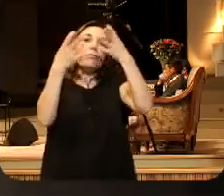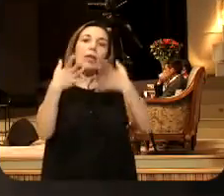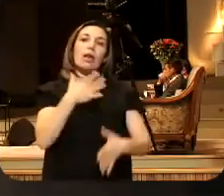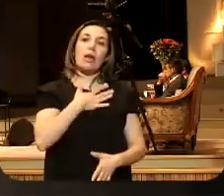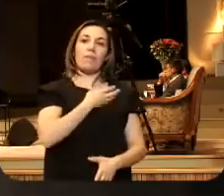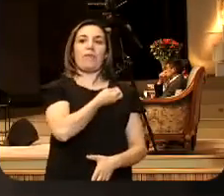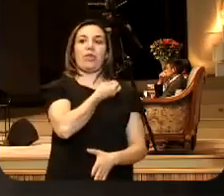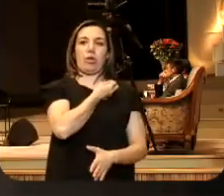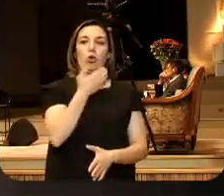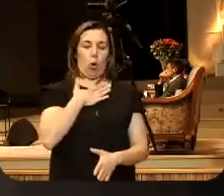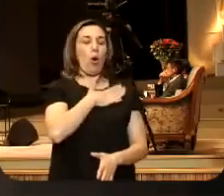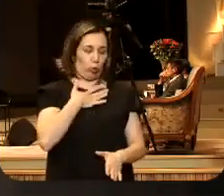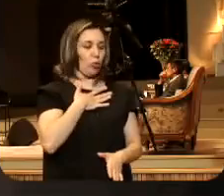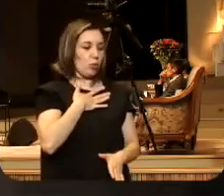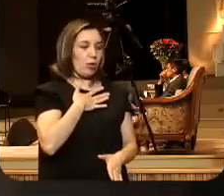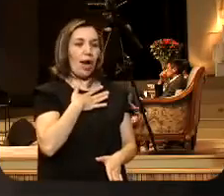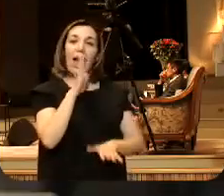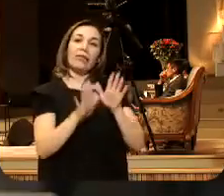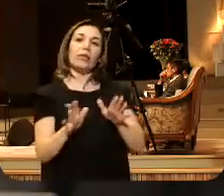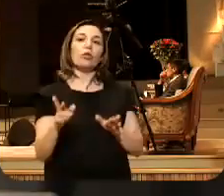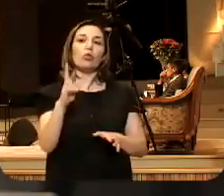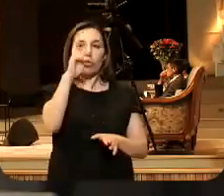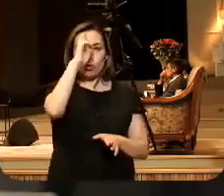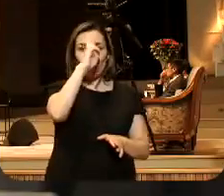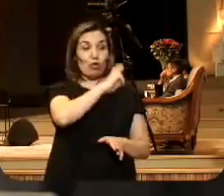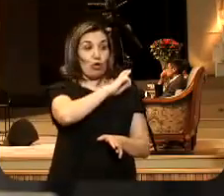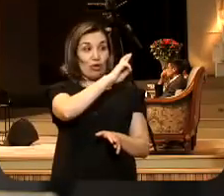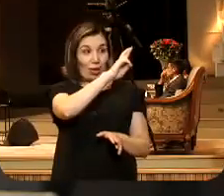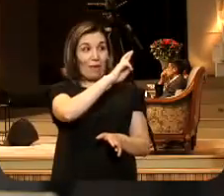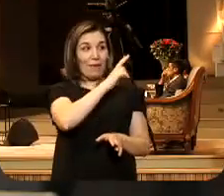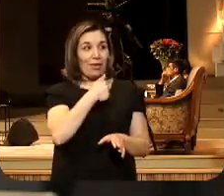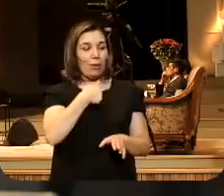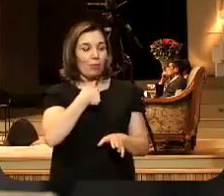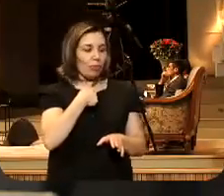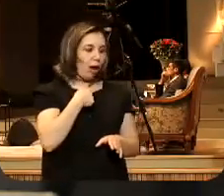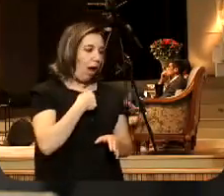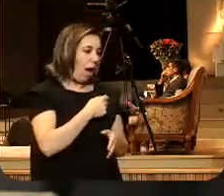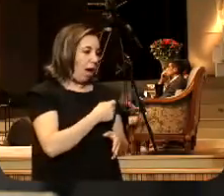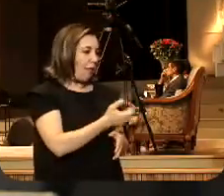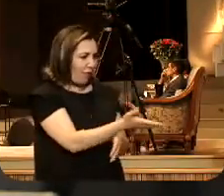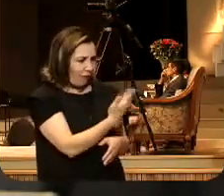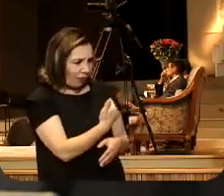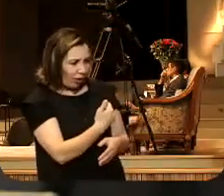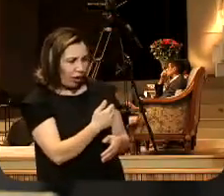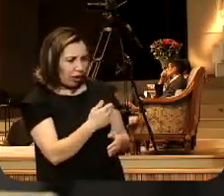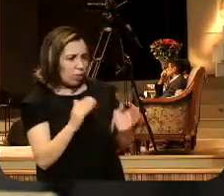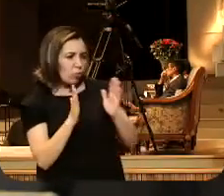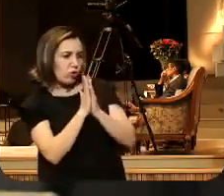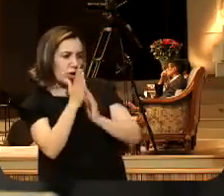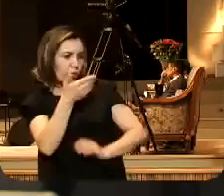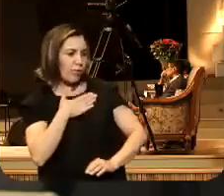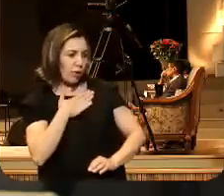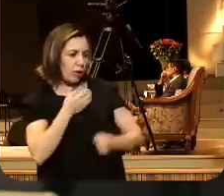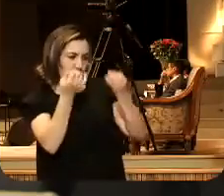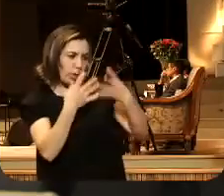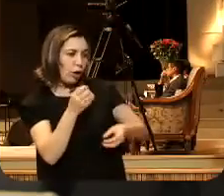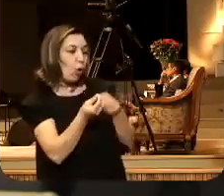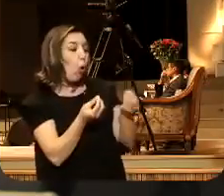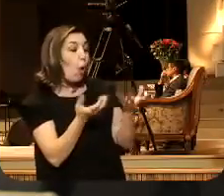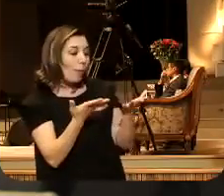Parece que quando alguém confia algo a nós, então vem pedir, ele de fato